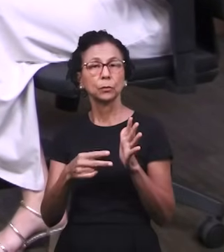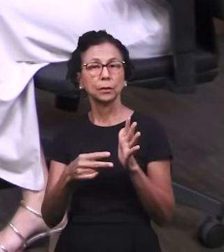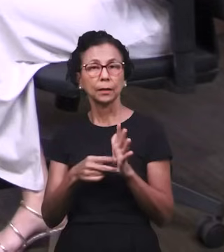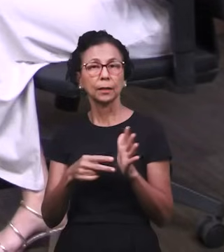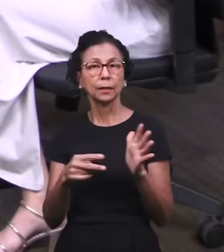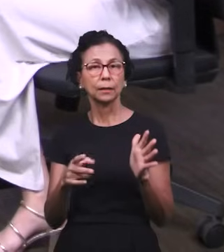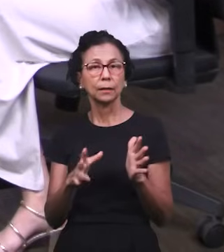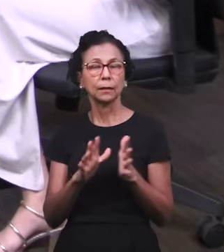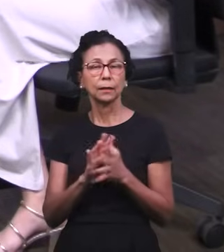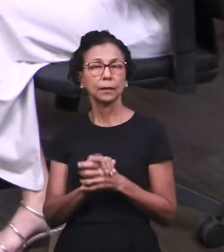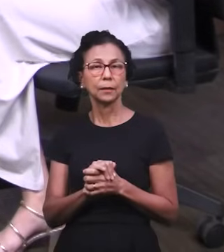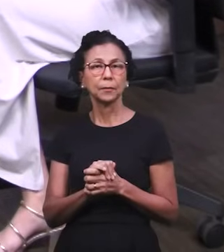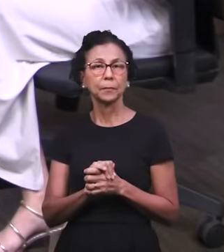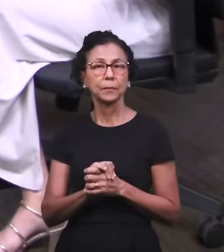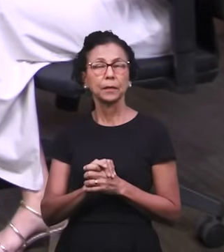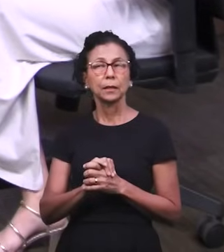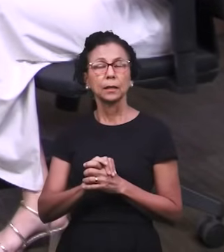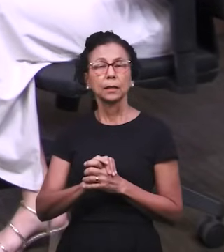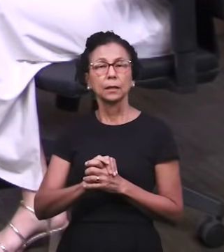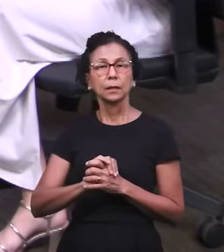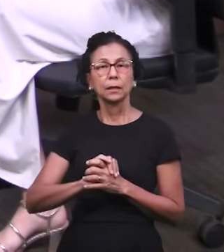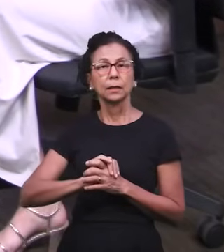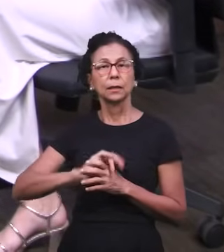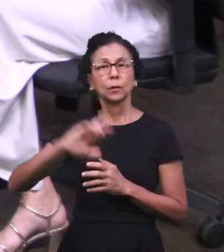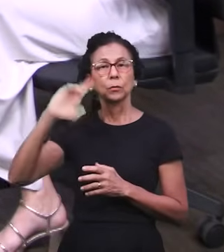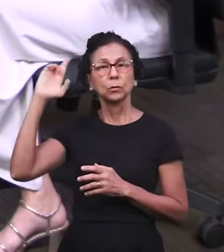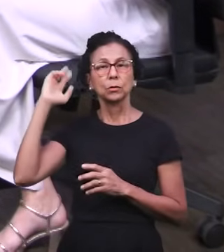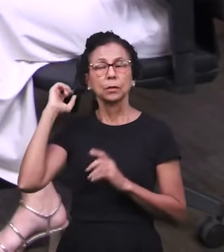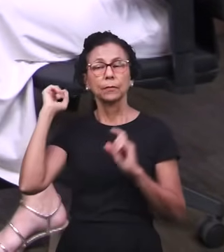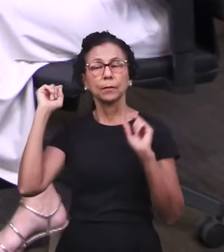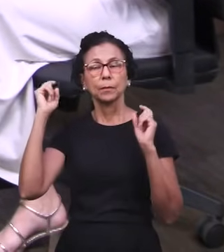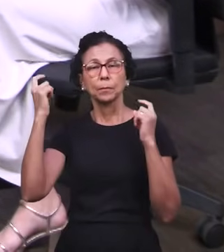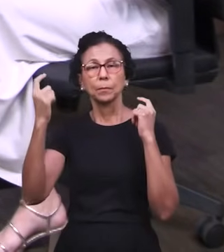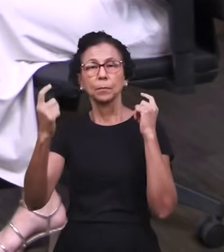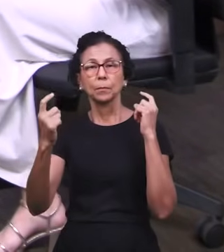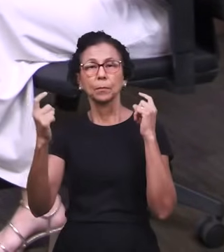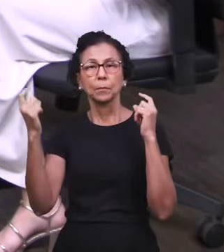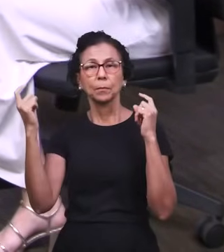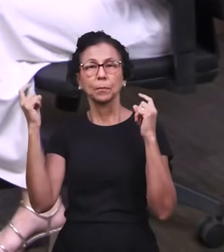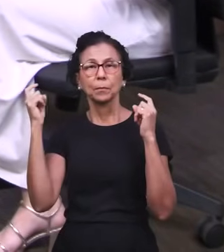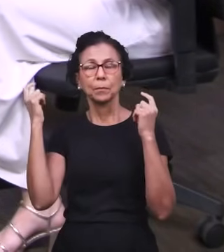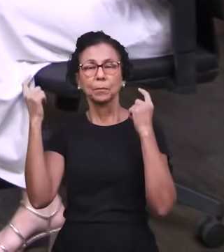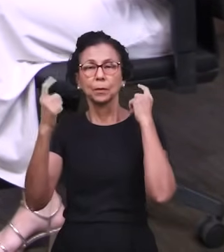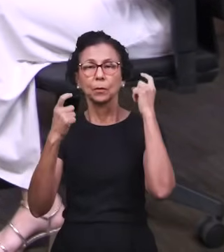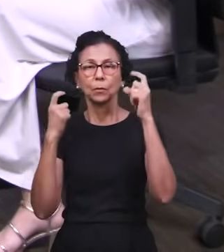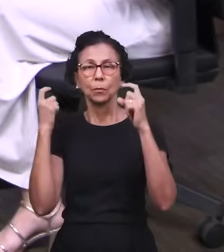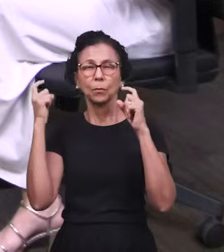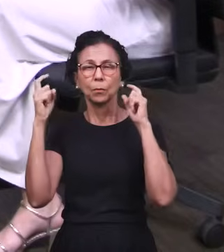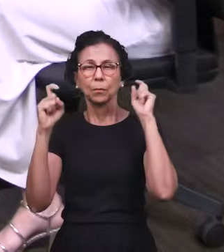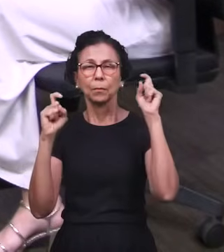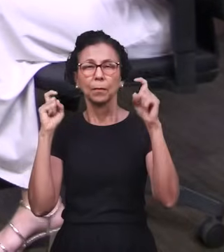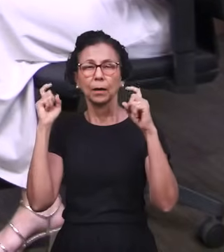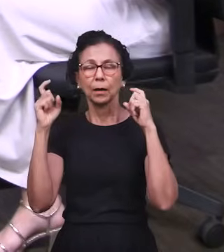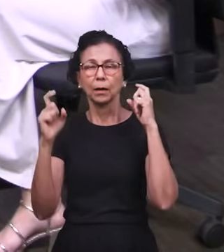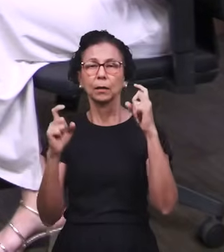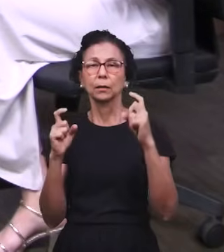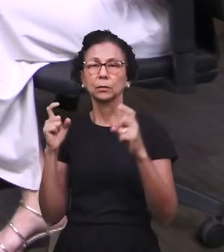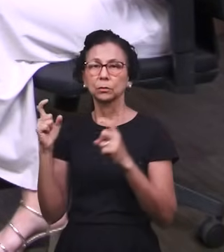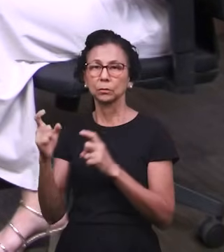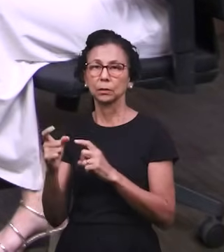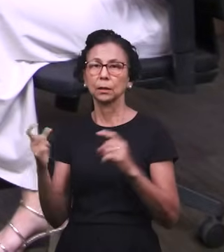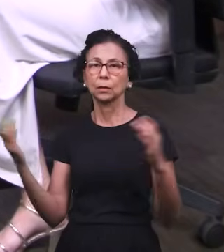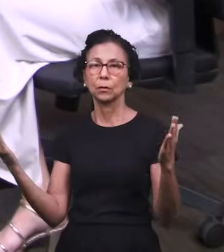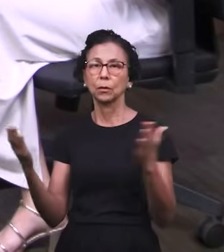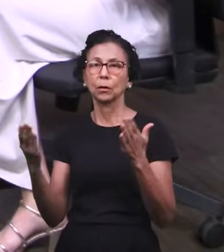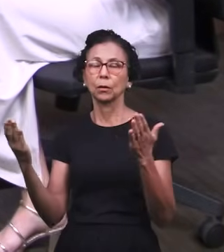a sementeira da Bíblia, né? Então, ou seja, a profecia está ali. O arrebatamento também está